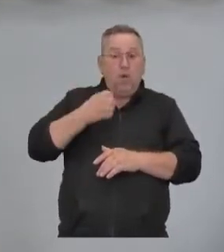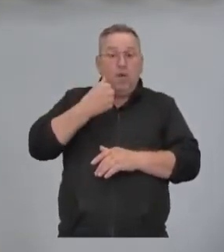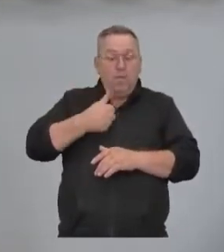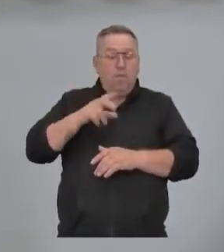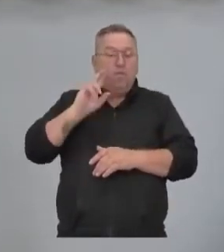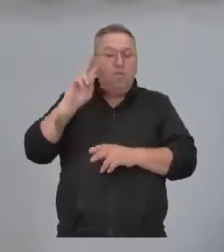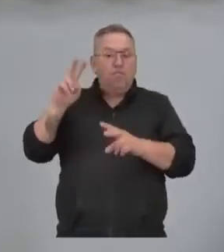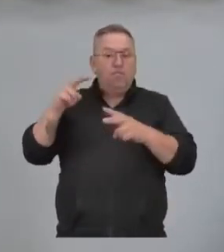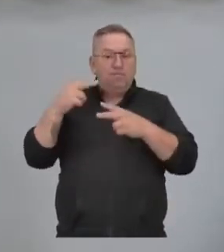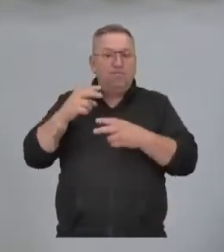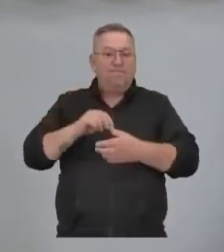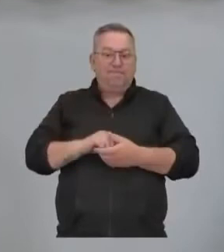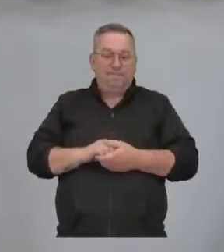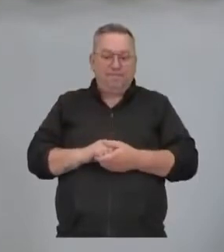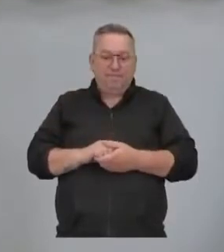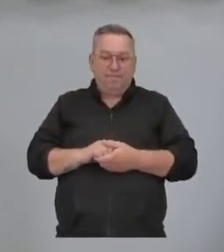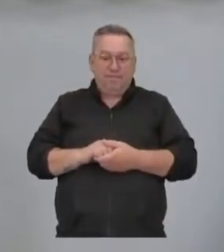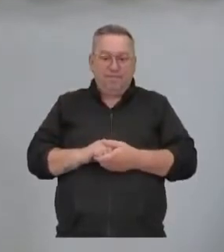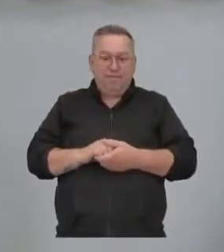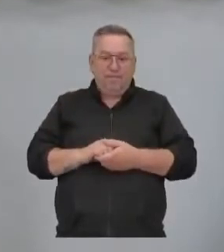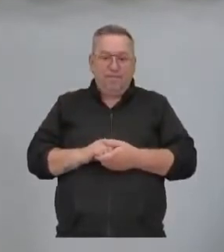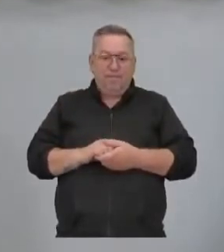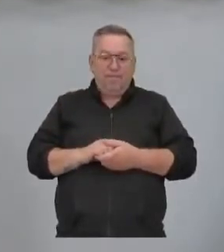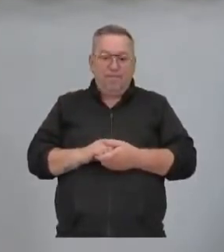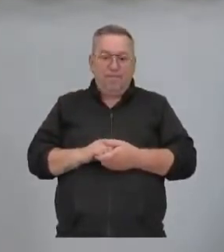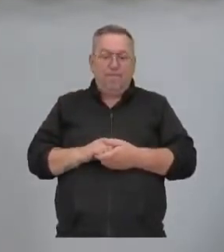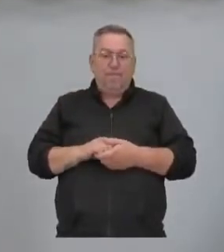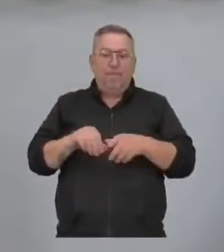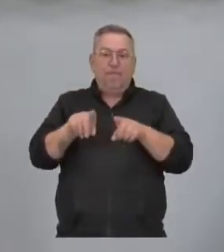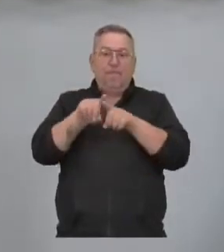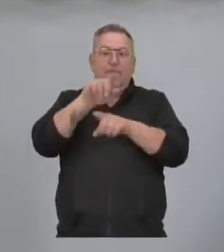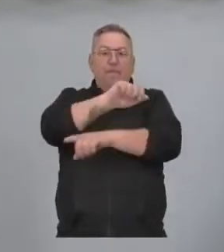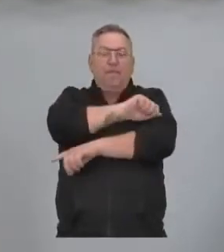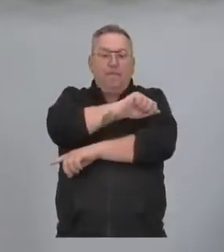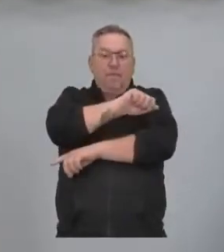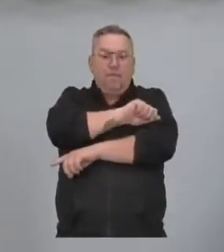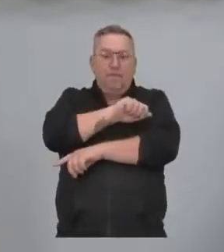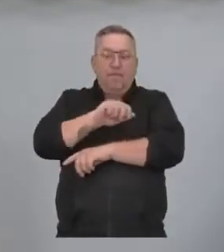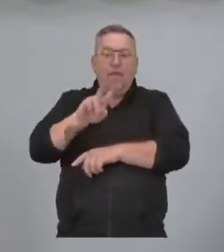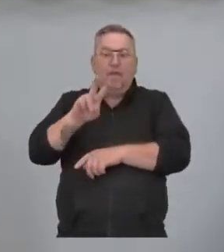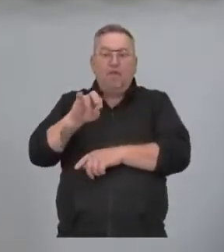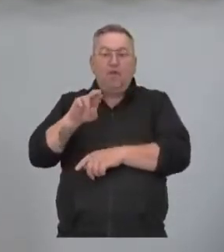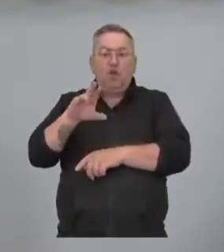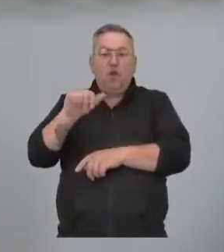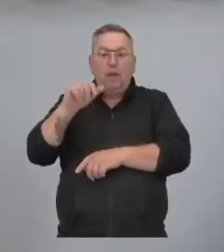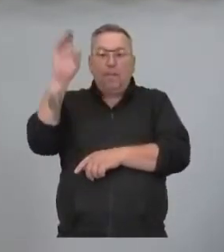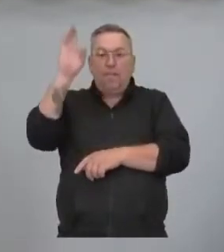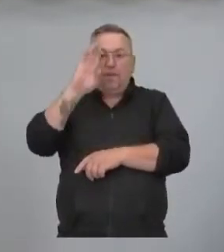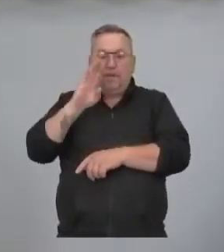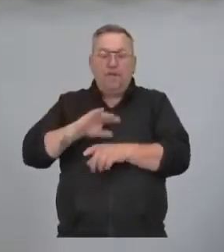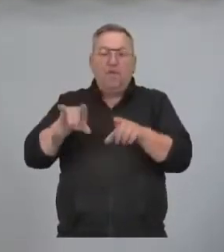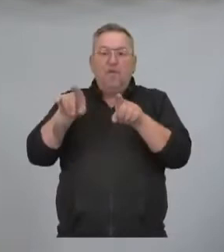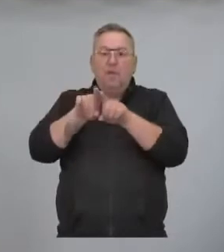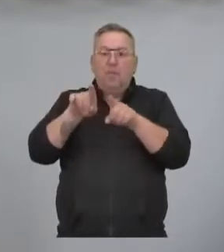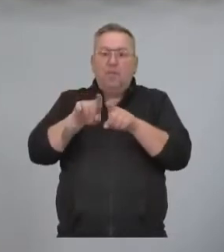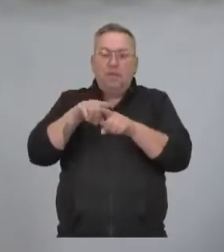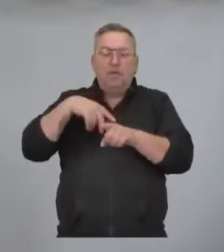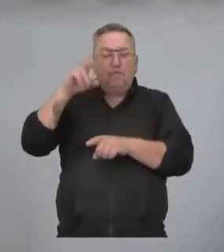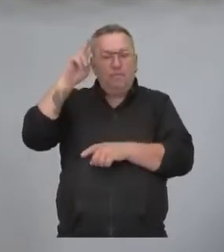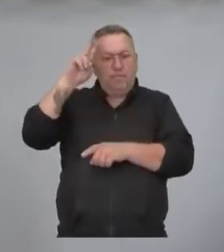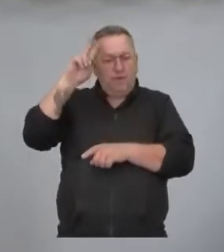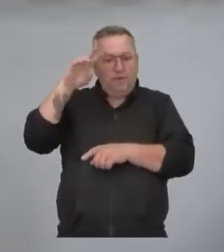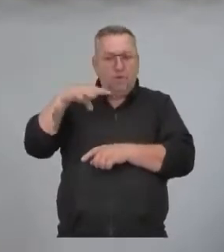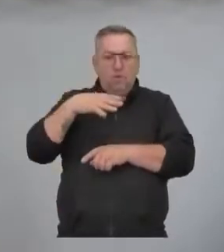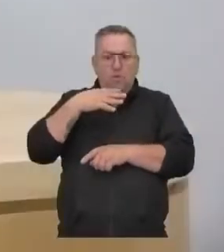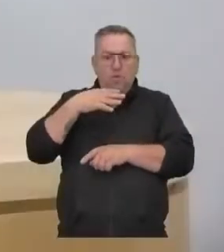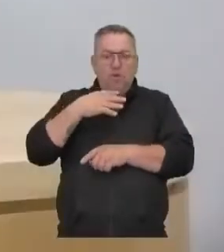ouvir. E alunos de Vitória, Brasil, se importam para conhecermos suas